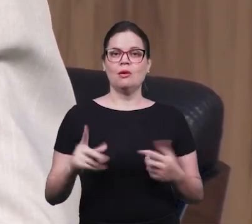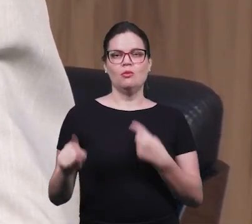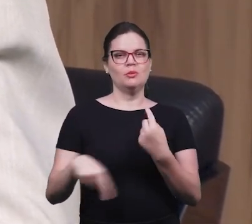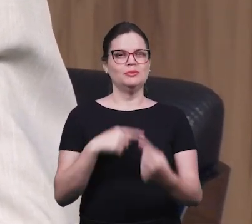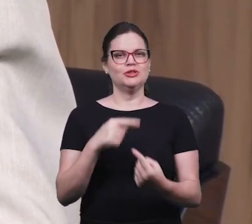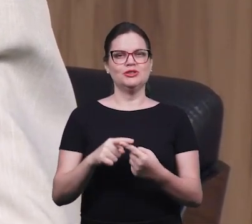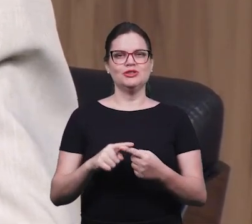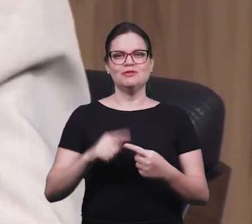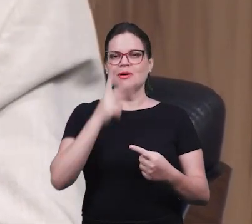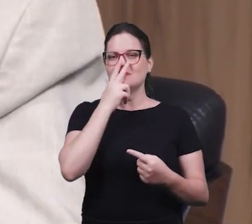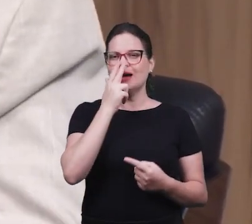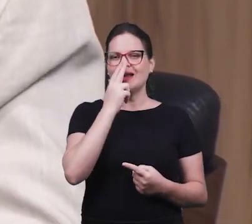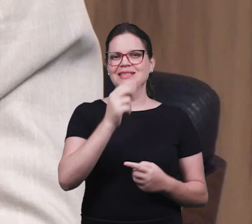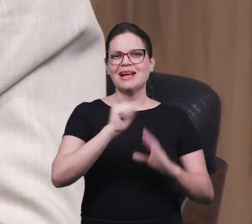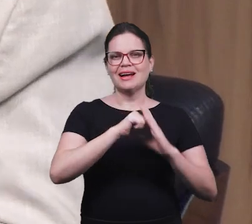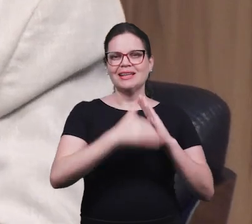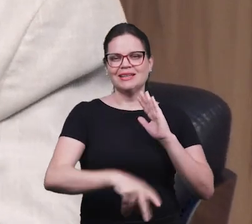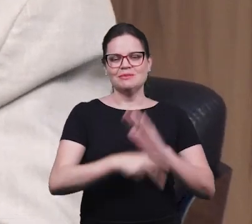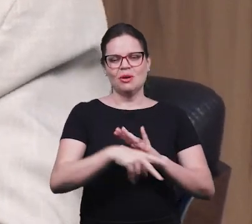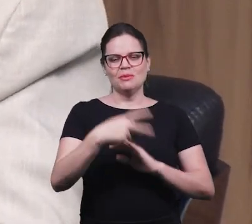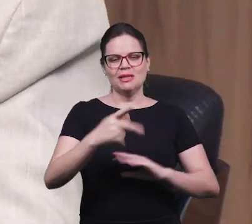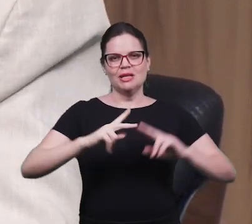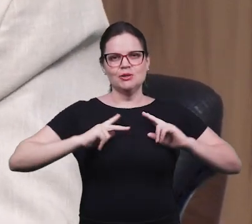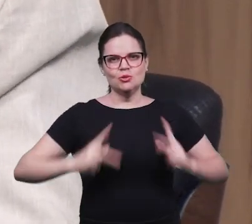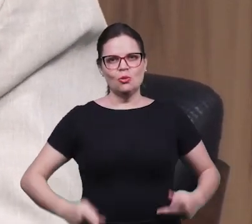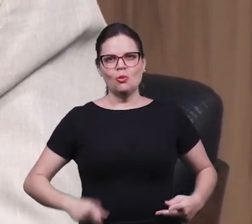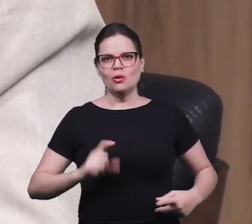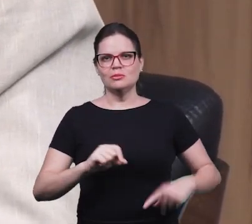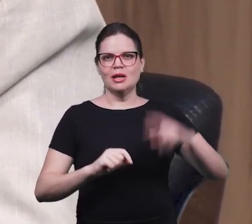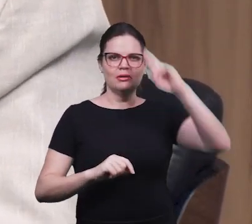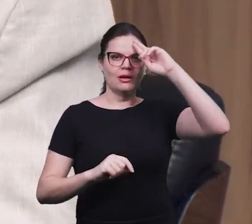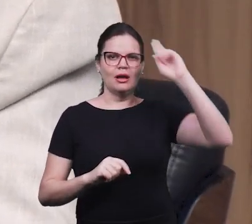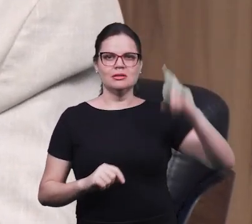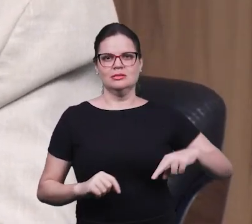cedo do racionalismo, do chamado